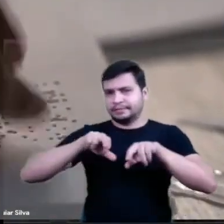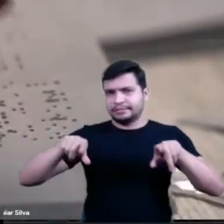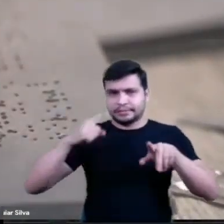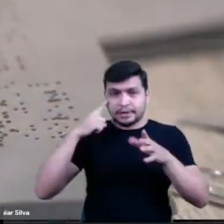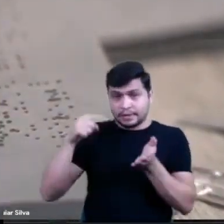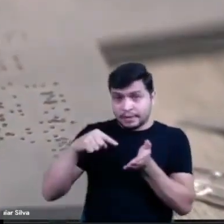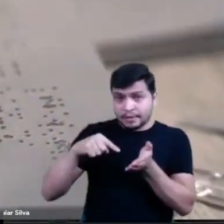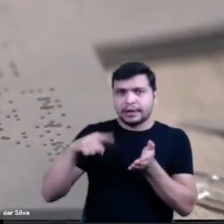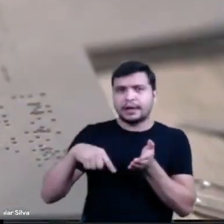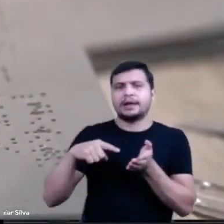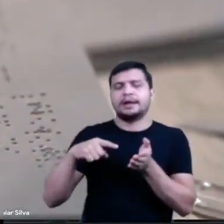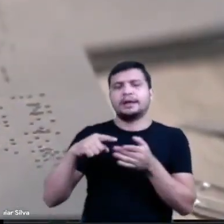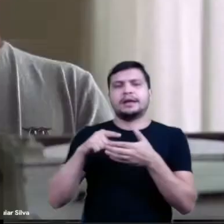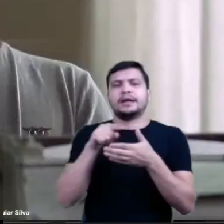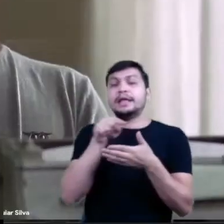hífen.